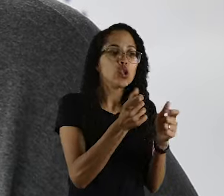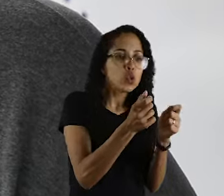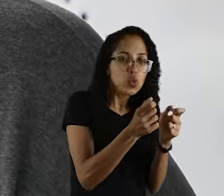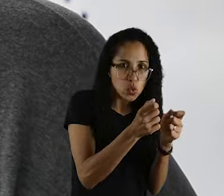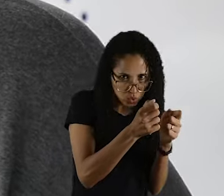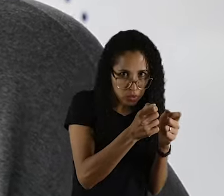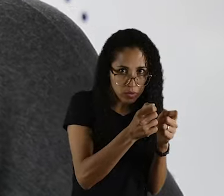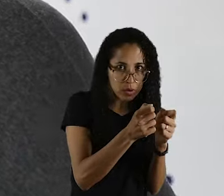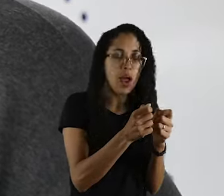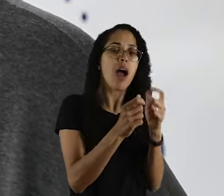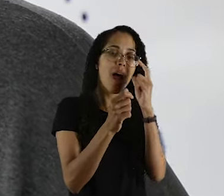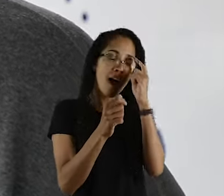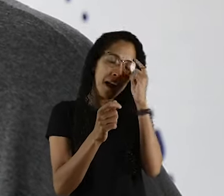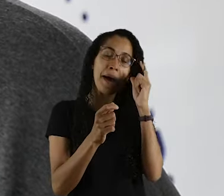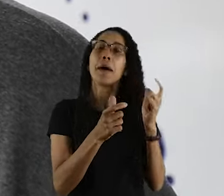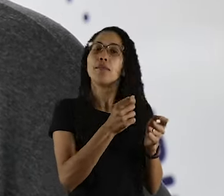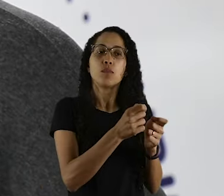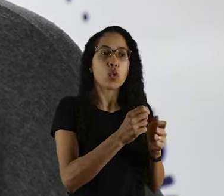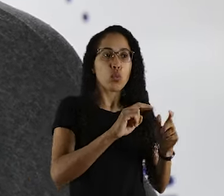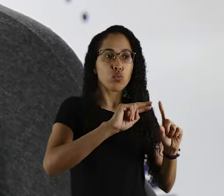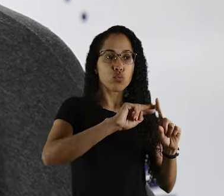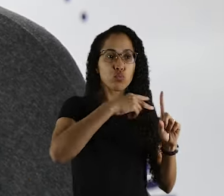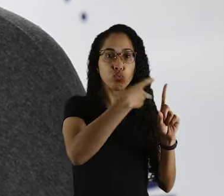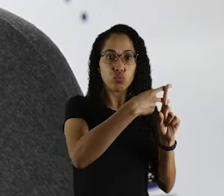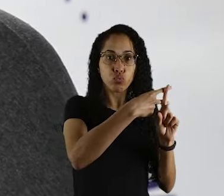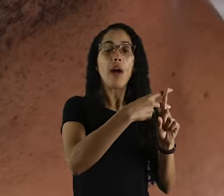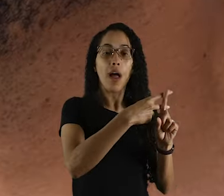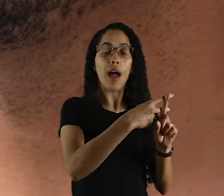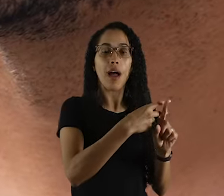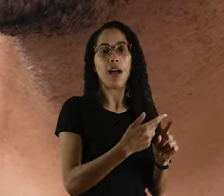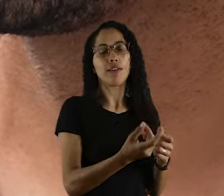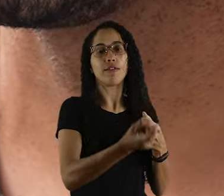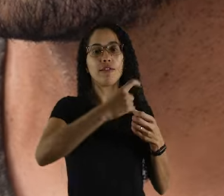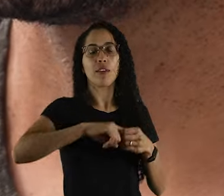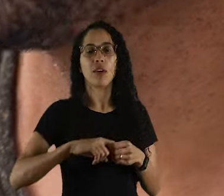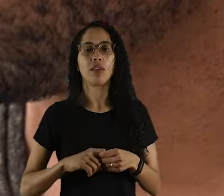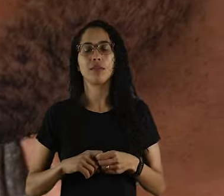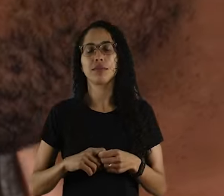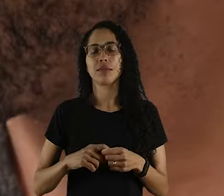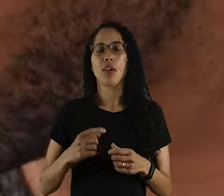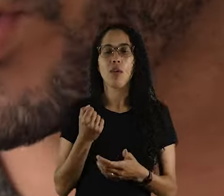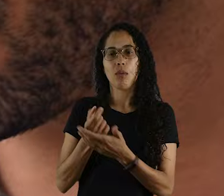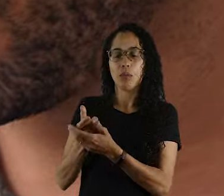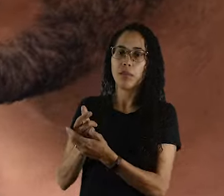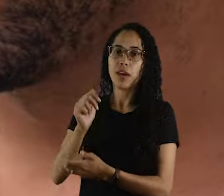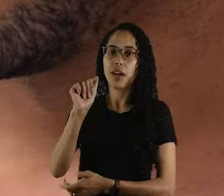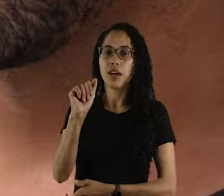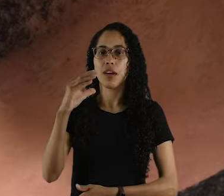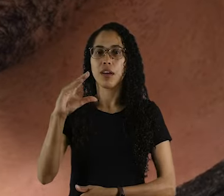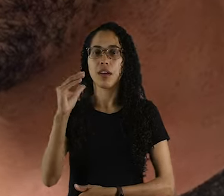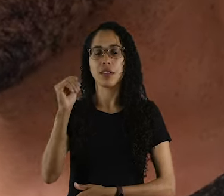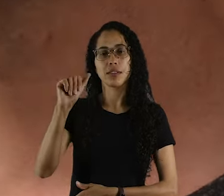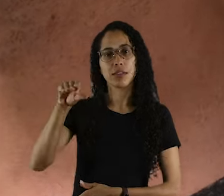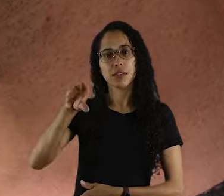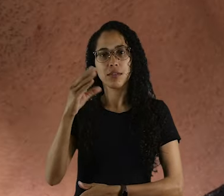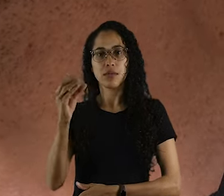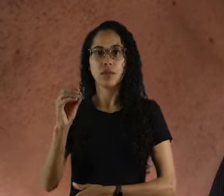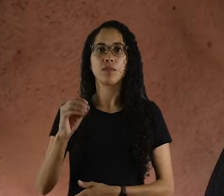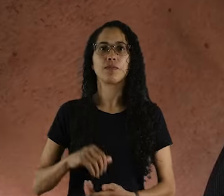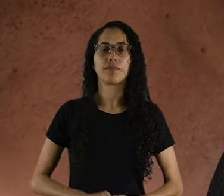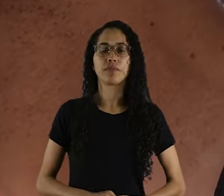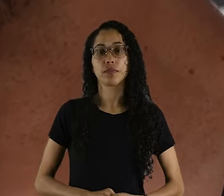para render numa ação, um fundo fixo, alguma coisa. E com o passar do tempo eu fiz um